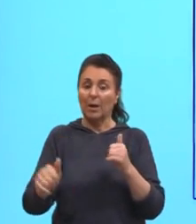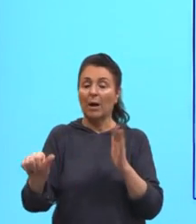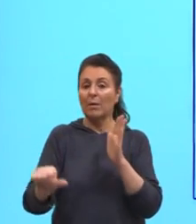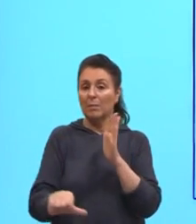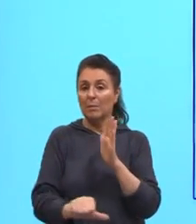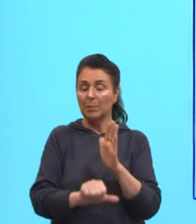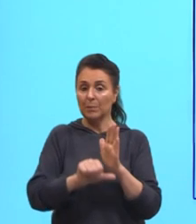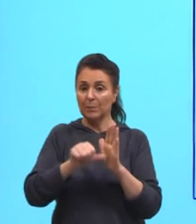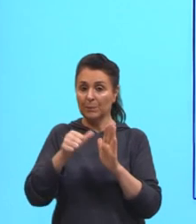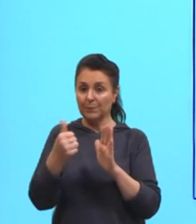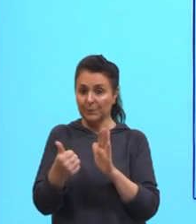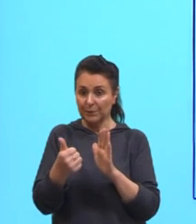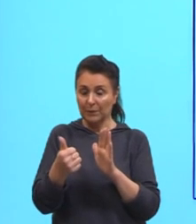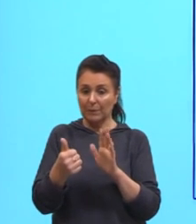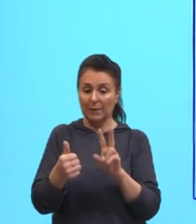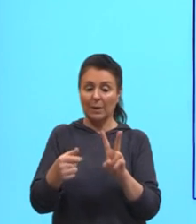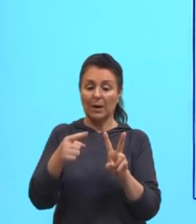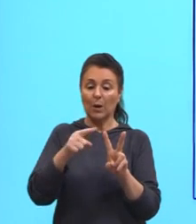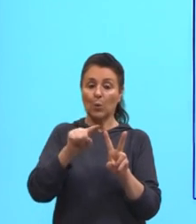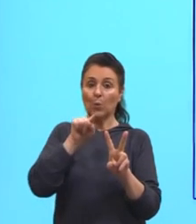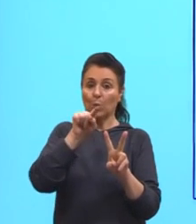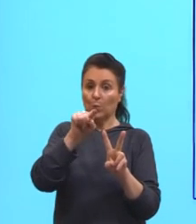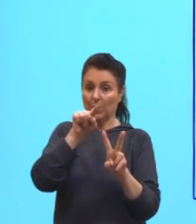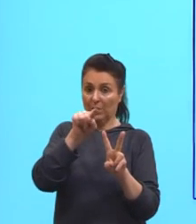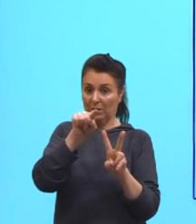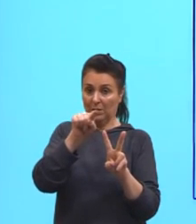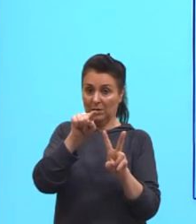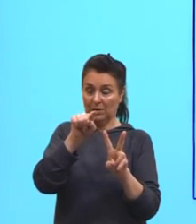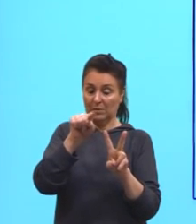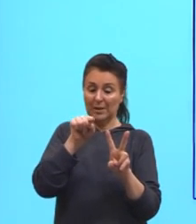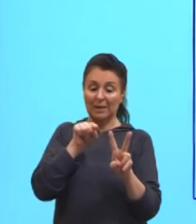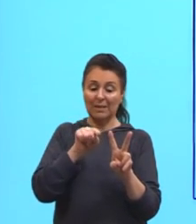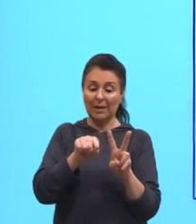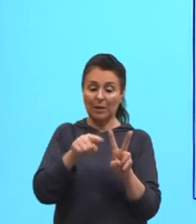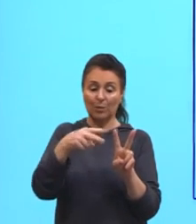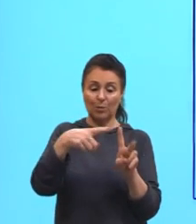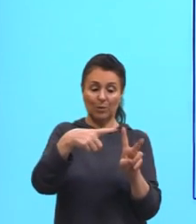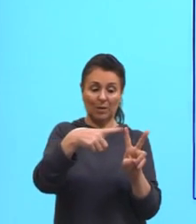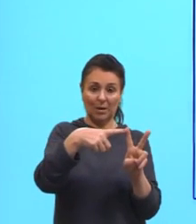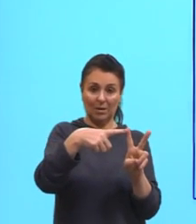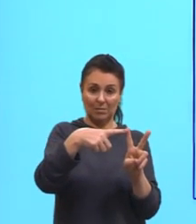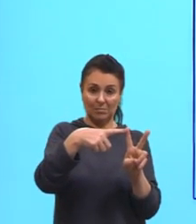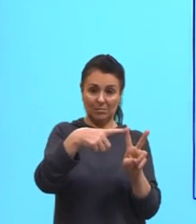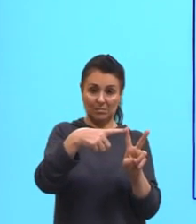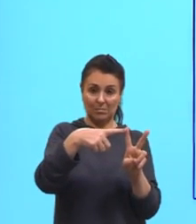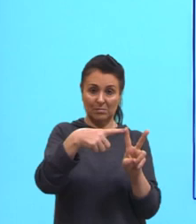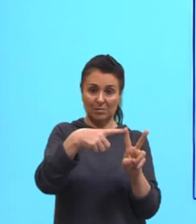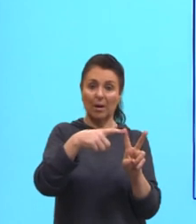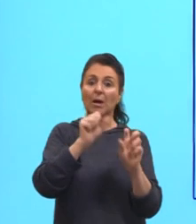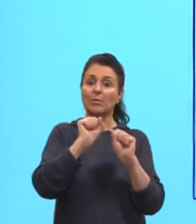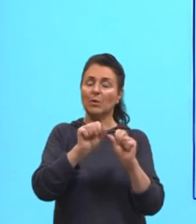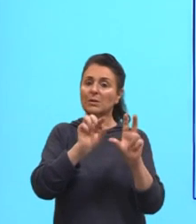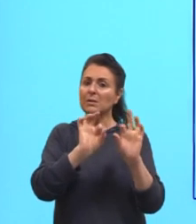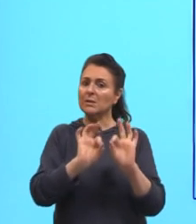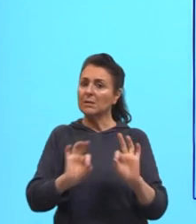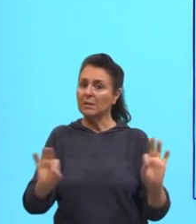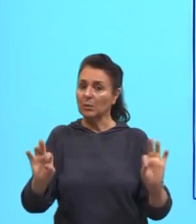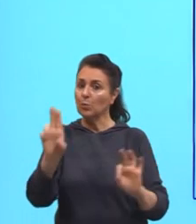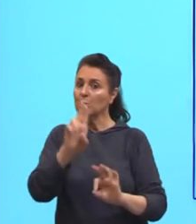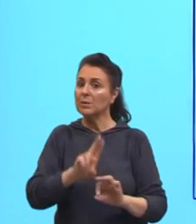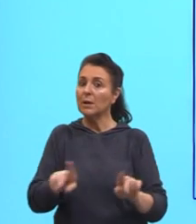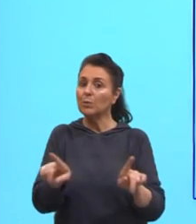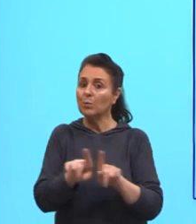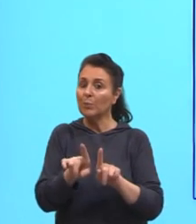índice e o expoente que estão o expoente dentro da raiz eles podem ser simplificados por um mesmo